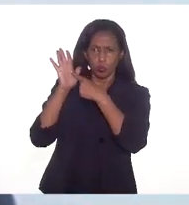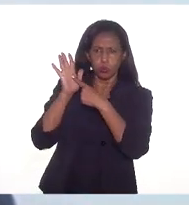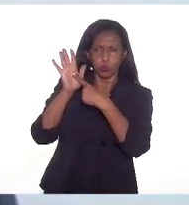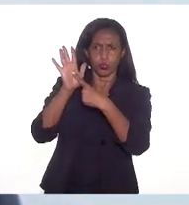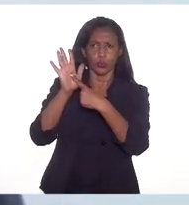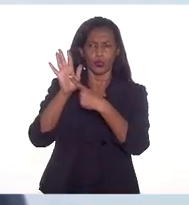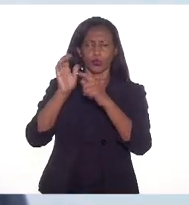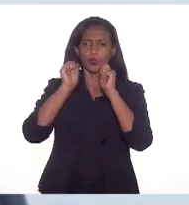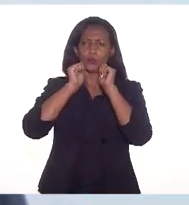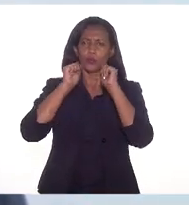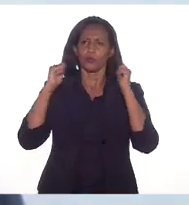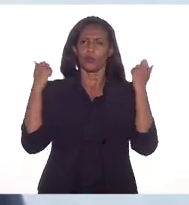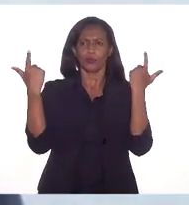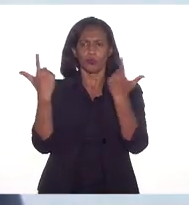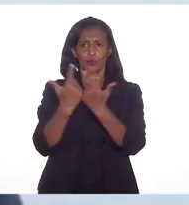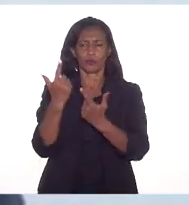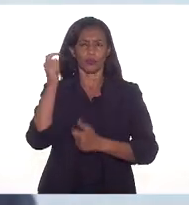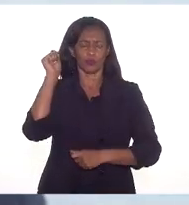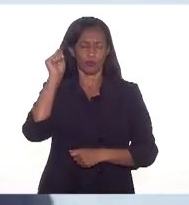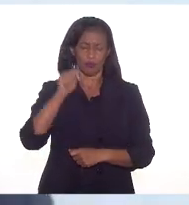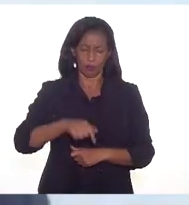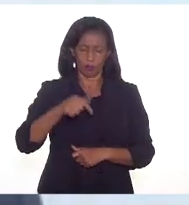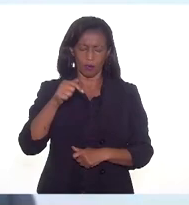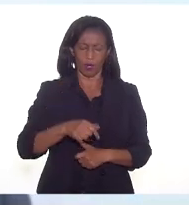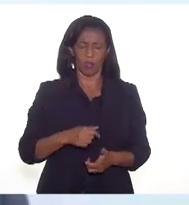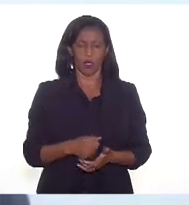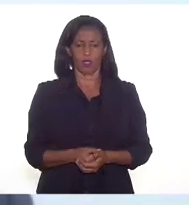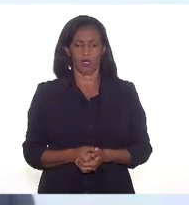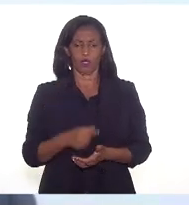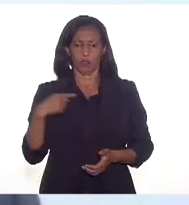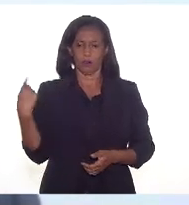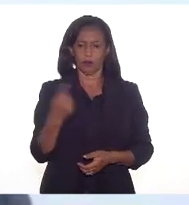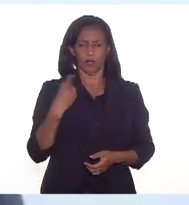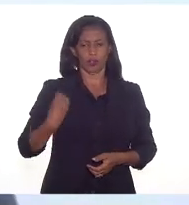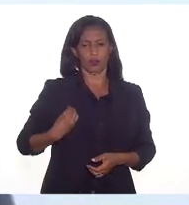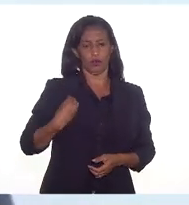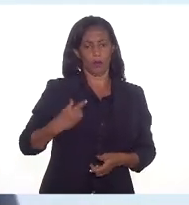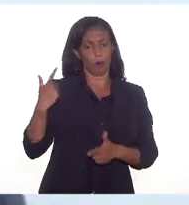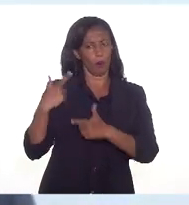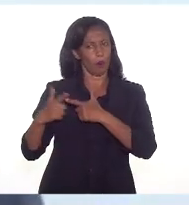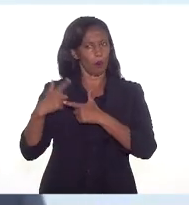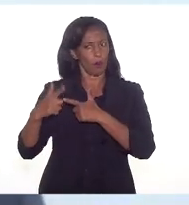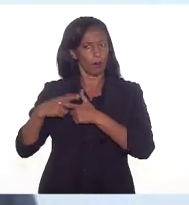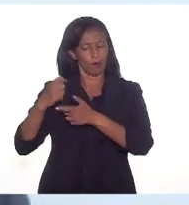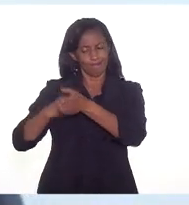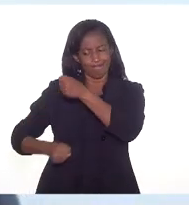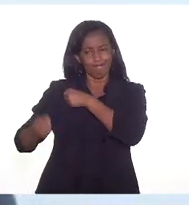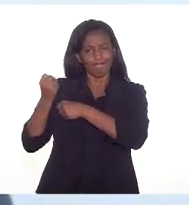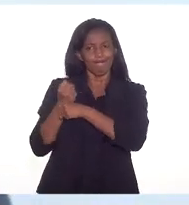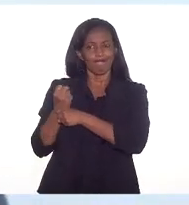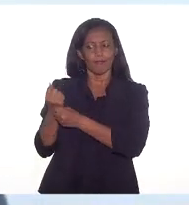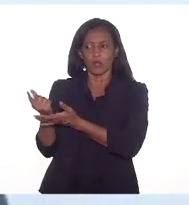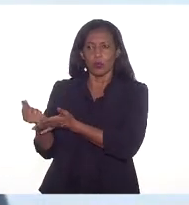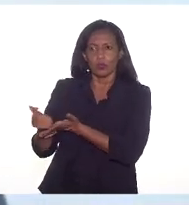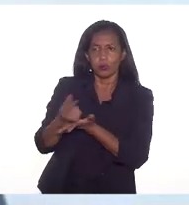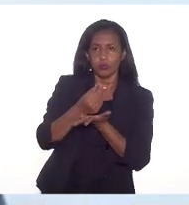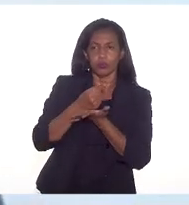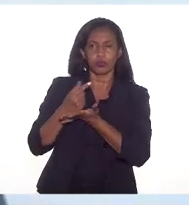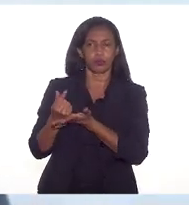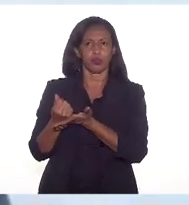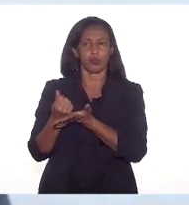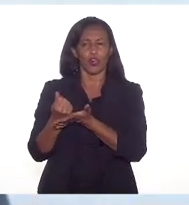a Assembleia Legislativa. Nós vivemos um drama no passado com a queda de arrecadação do fundo da